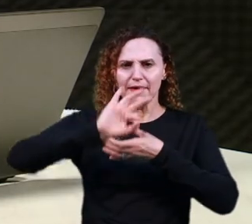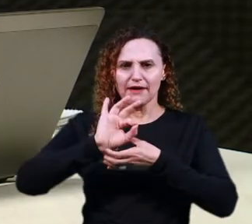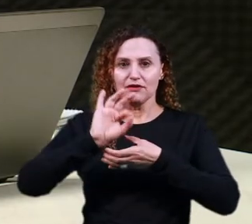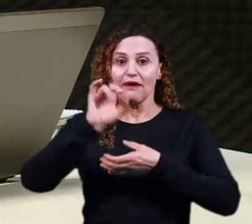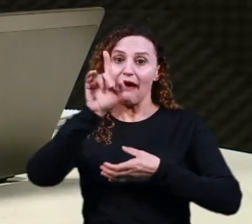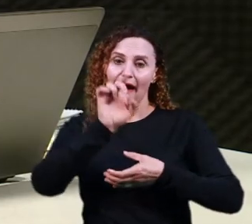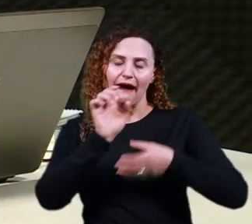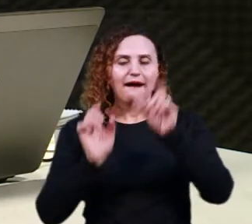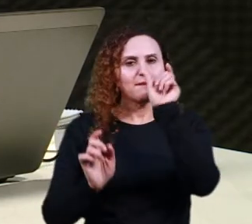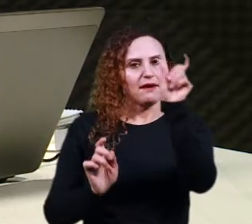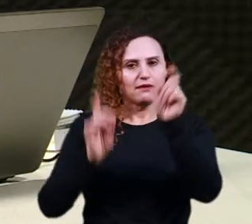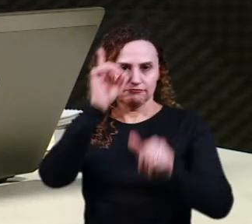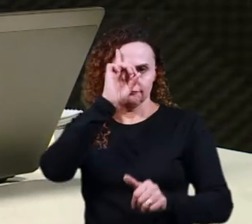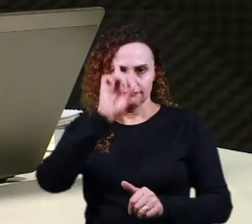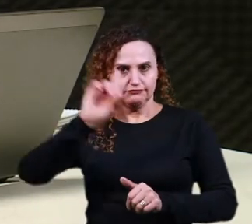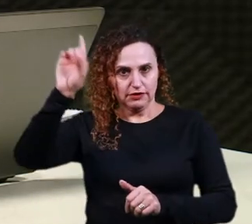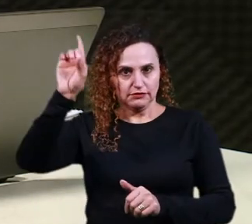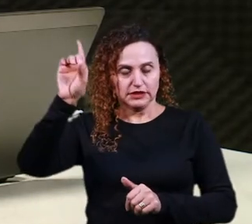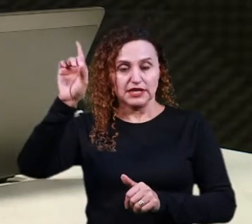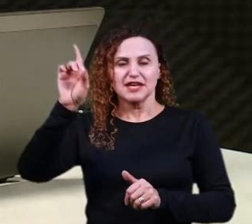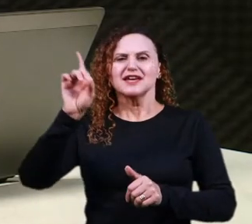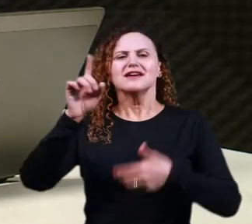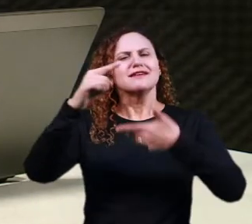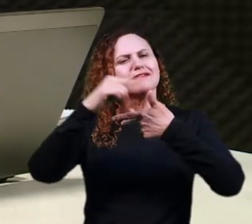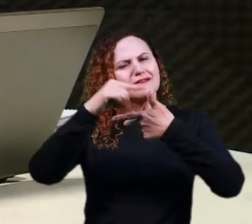ele ficou tão